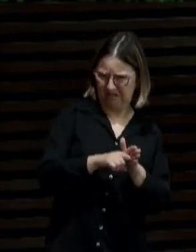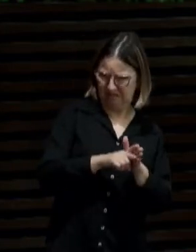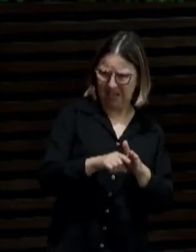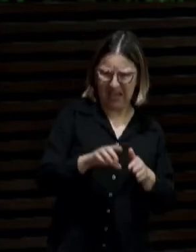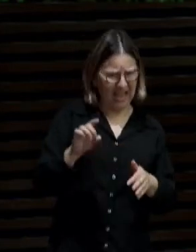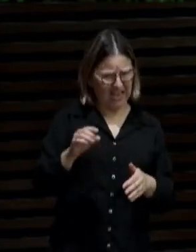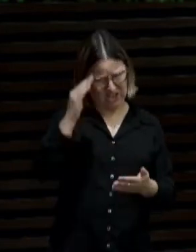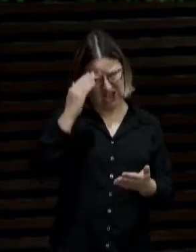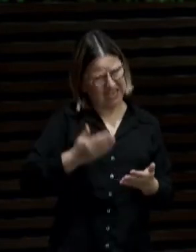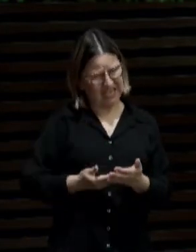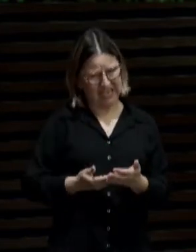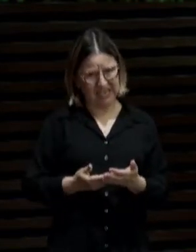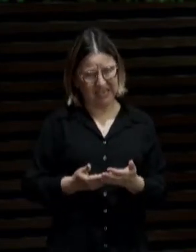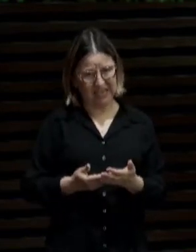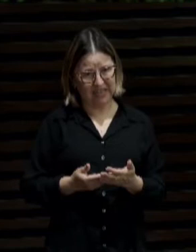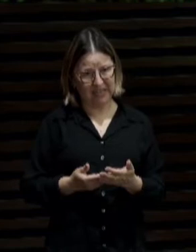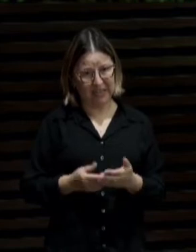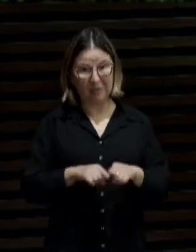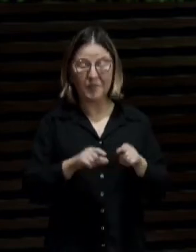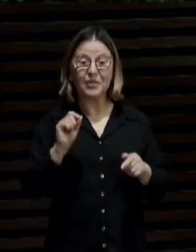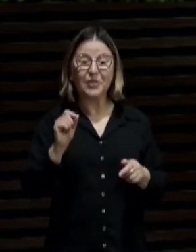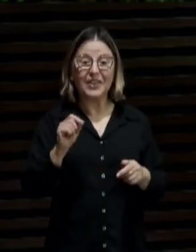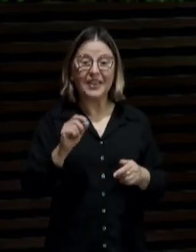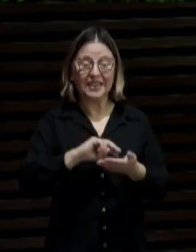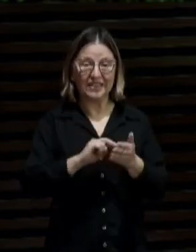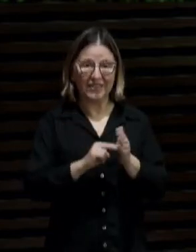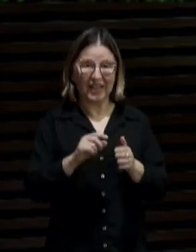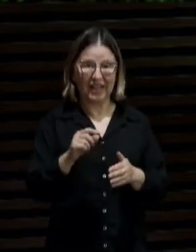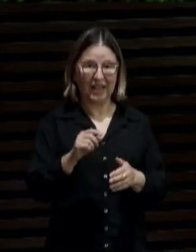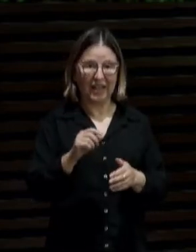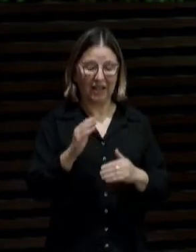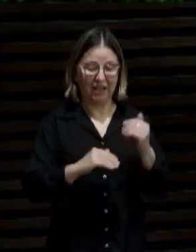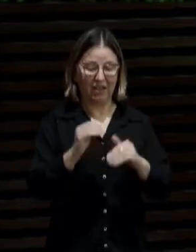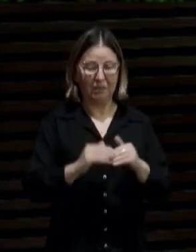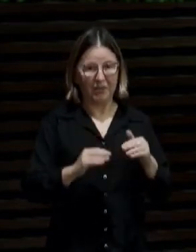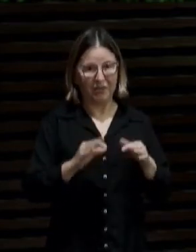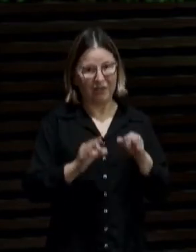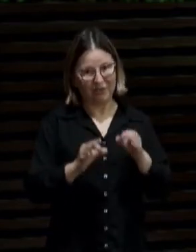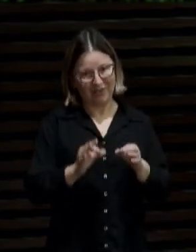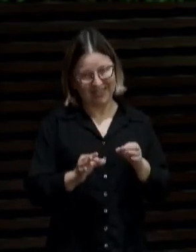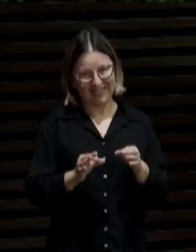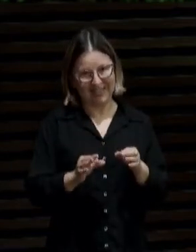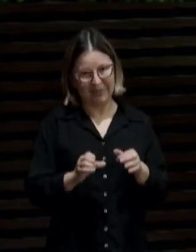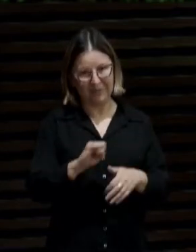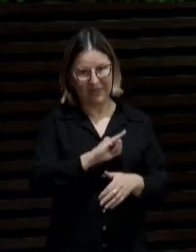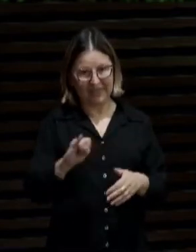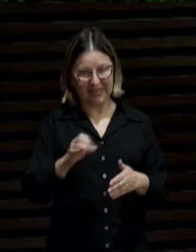O que são os nossos atos de justiça? A gente conhece esse versículo de cor também. Isaías 64:6 vai falar